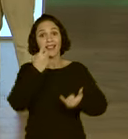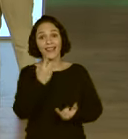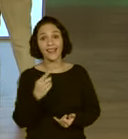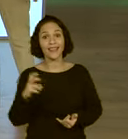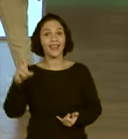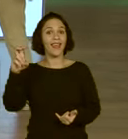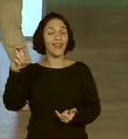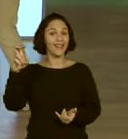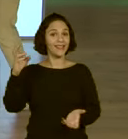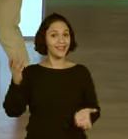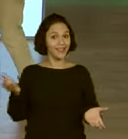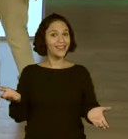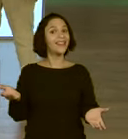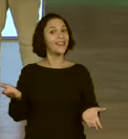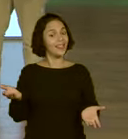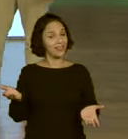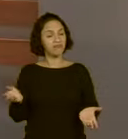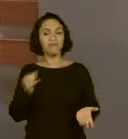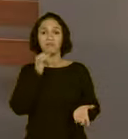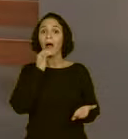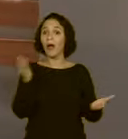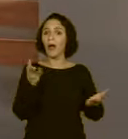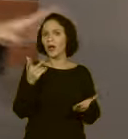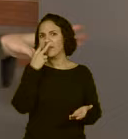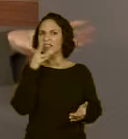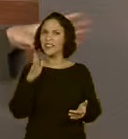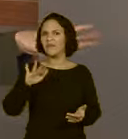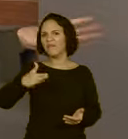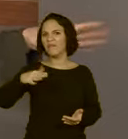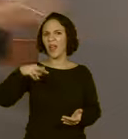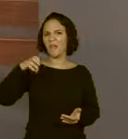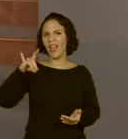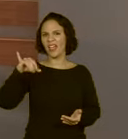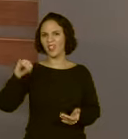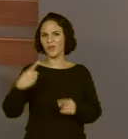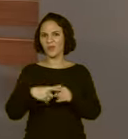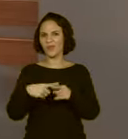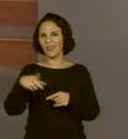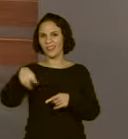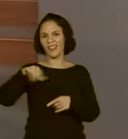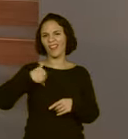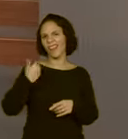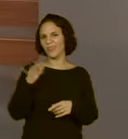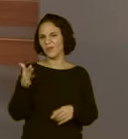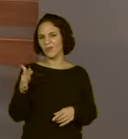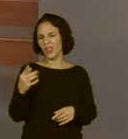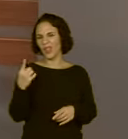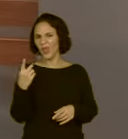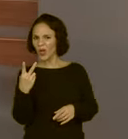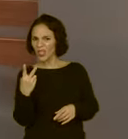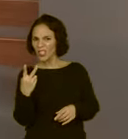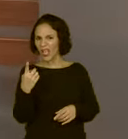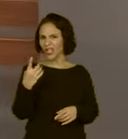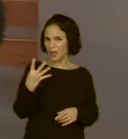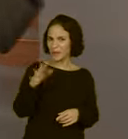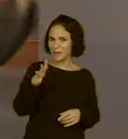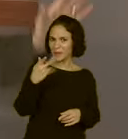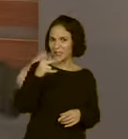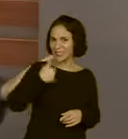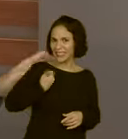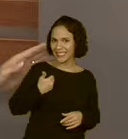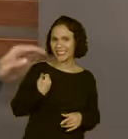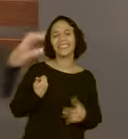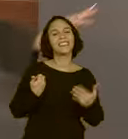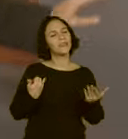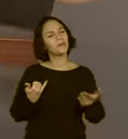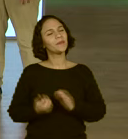por exemplo, né? Se bem que já é meio médio prazo, né? Está todo mundo lá com seus 12, 14, né? Isso. Então,